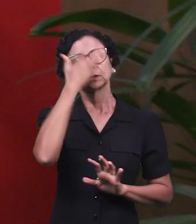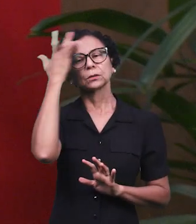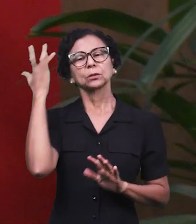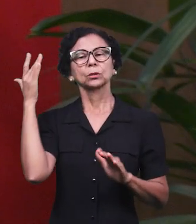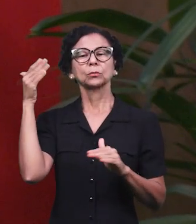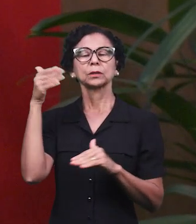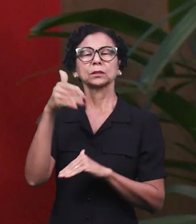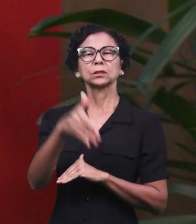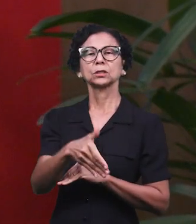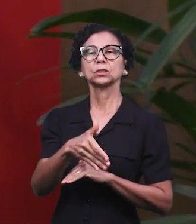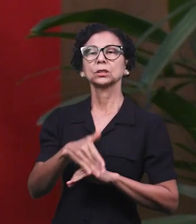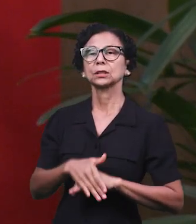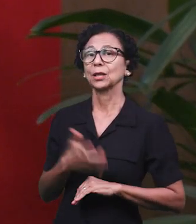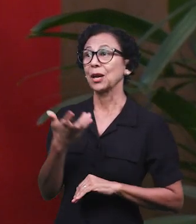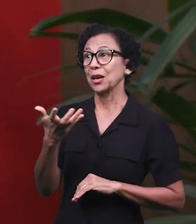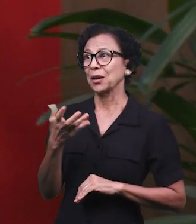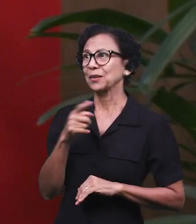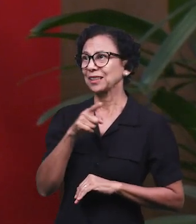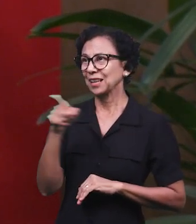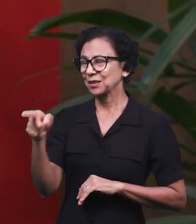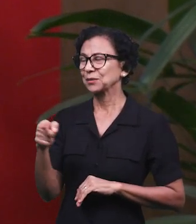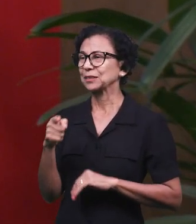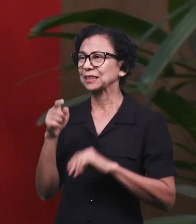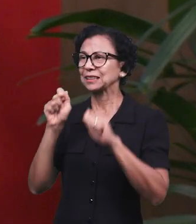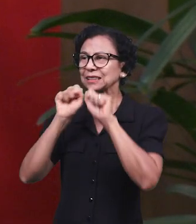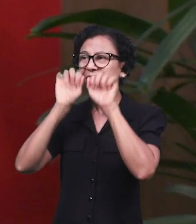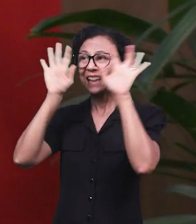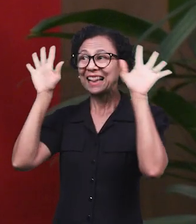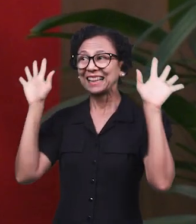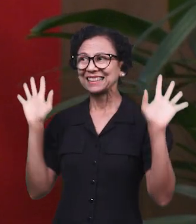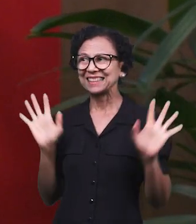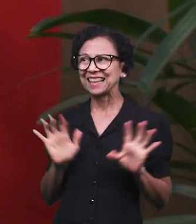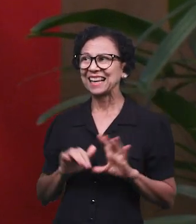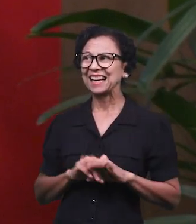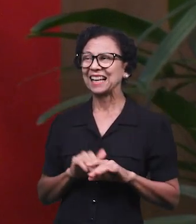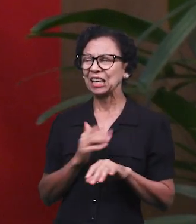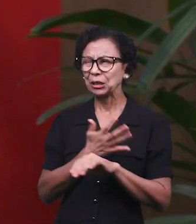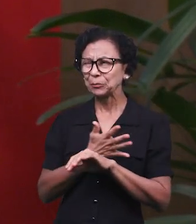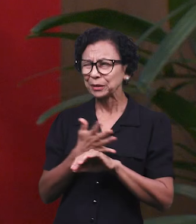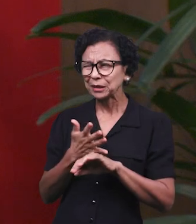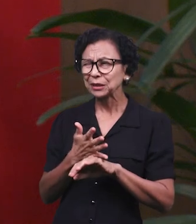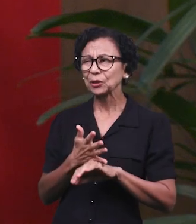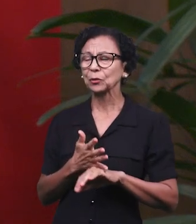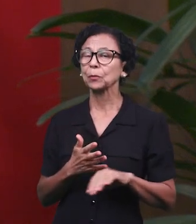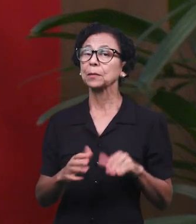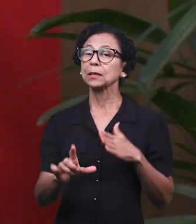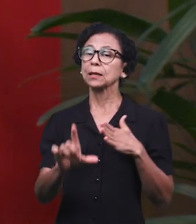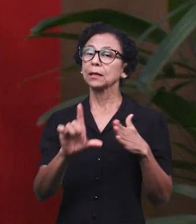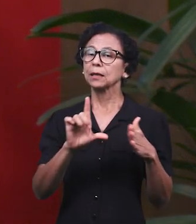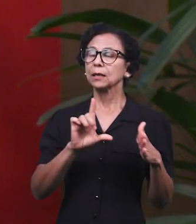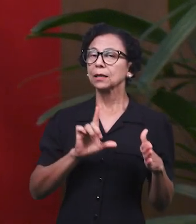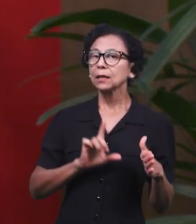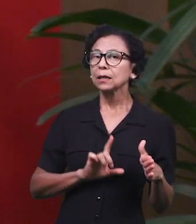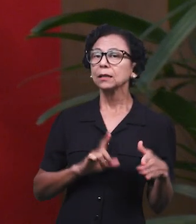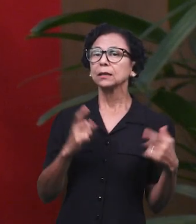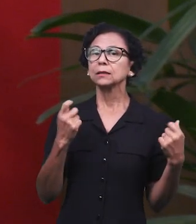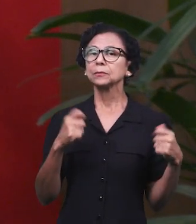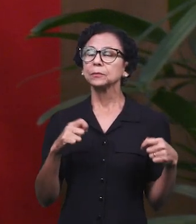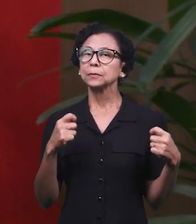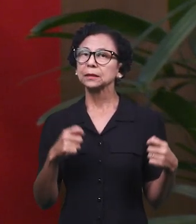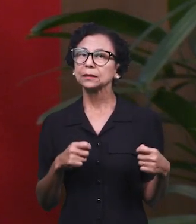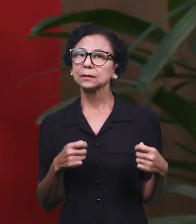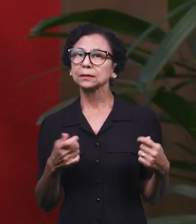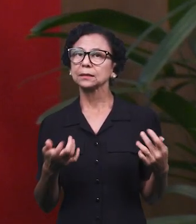no consultório querendo um clareamento. Certo. Mas ele precisa antes passar por um processo